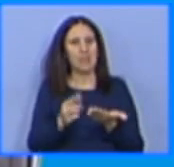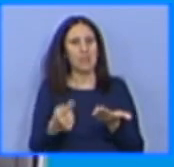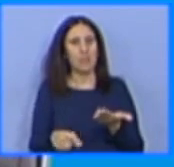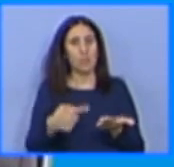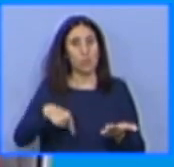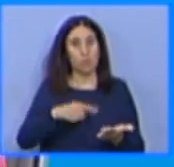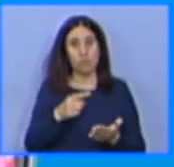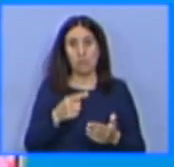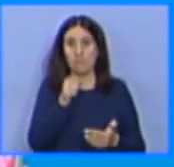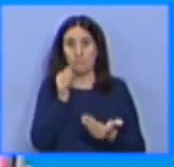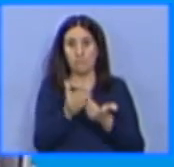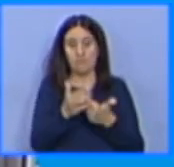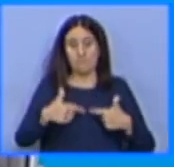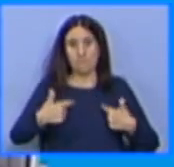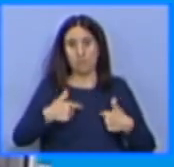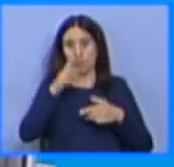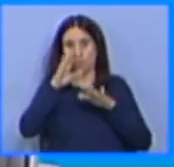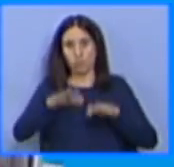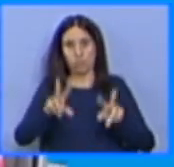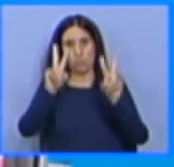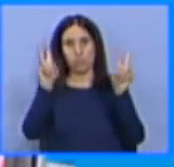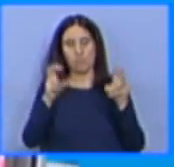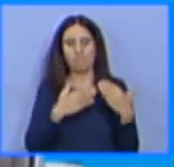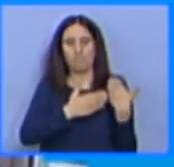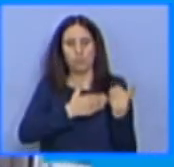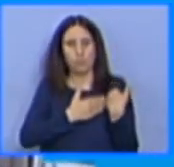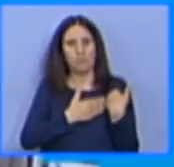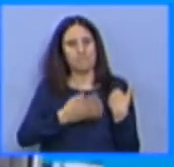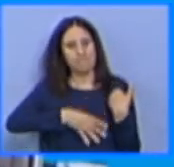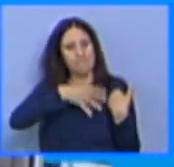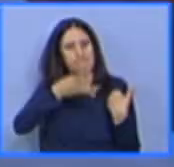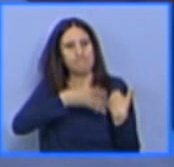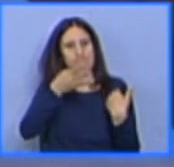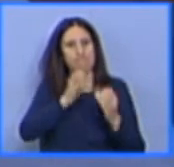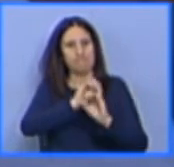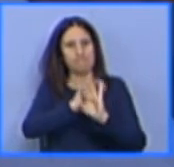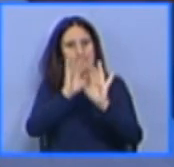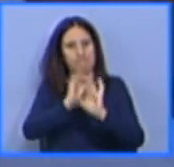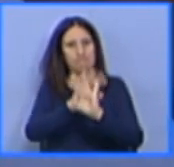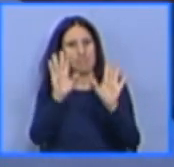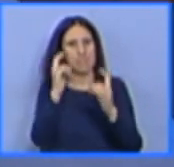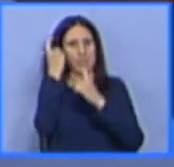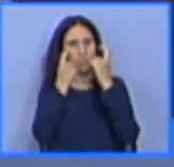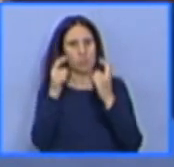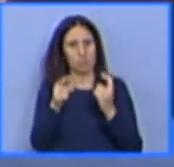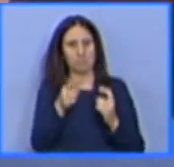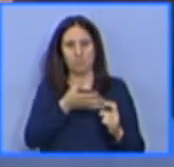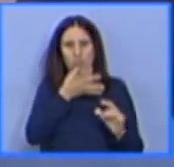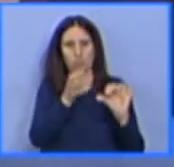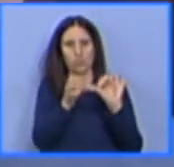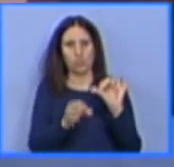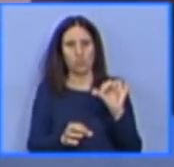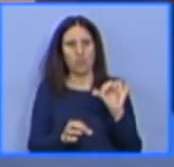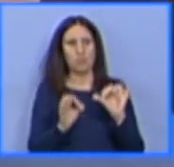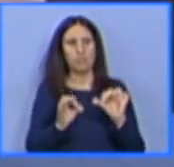Stop Eutanásia, temos a responsabilidade de desconstruir esse raciocínio, não é? Esse discurso. No